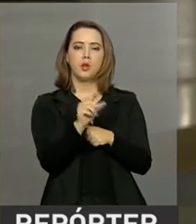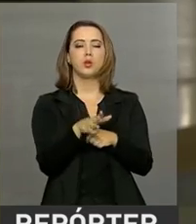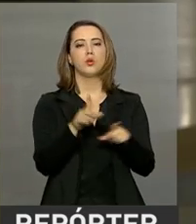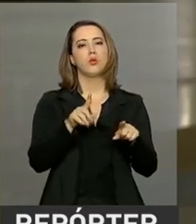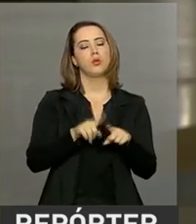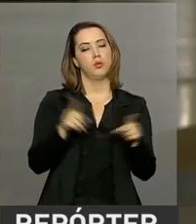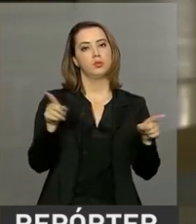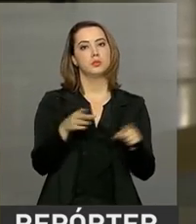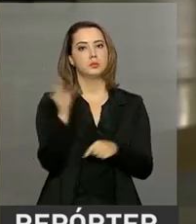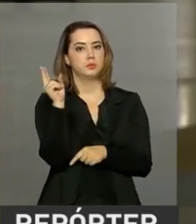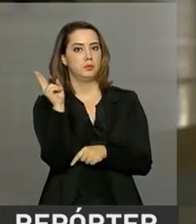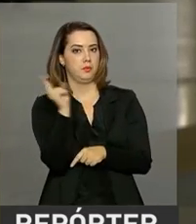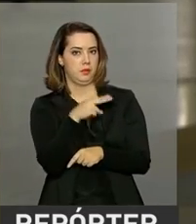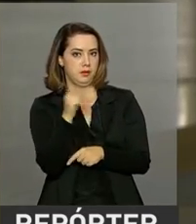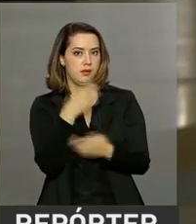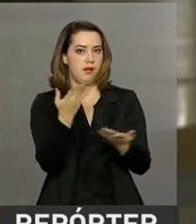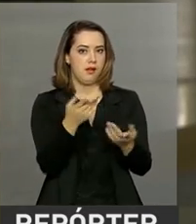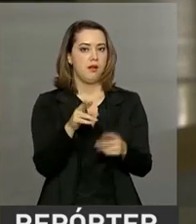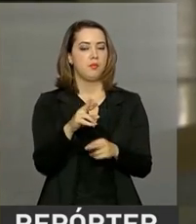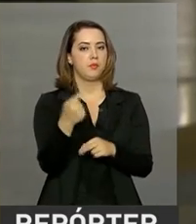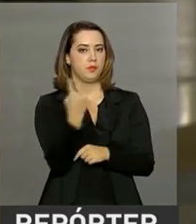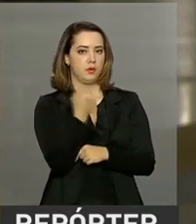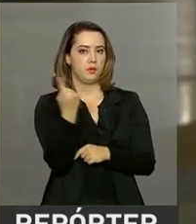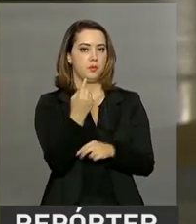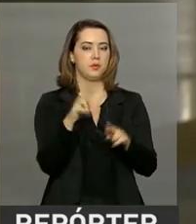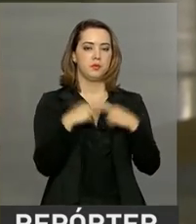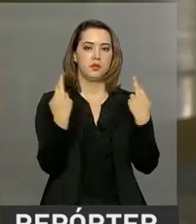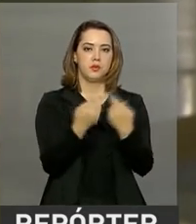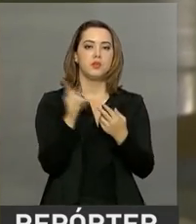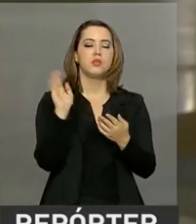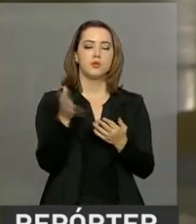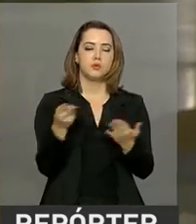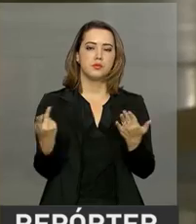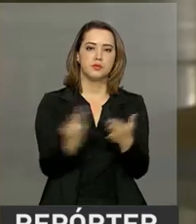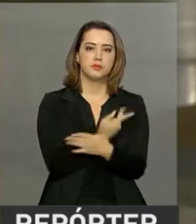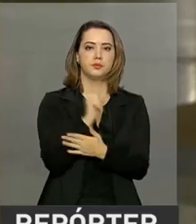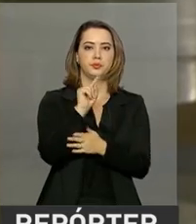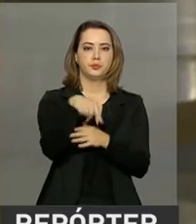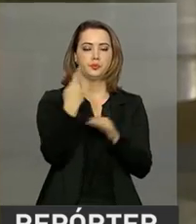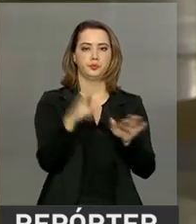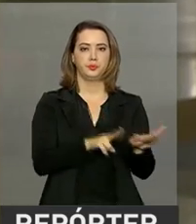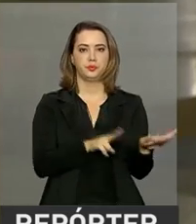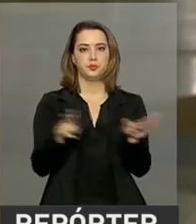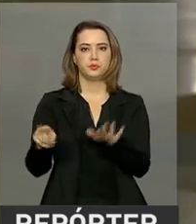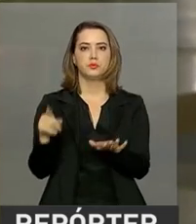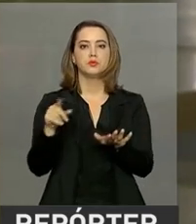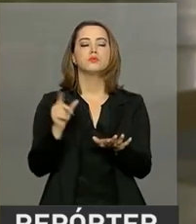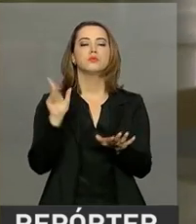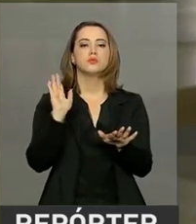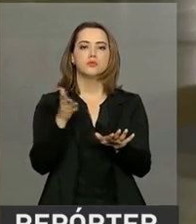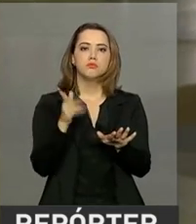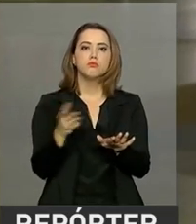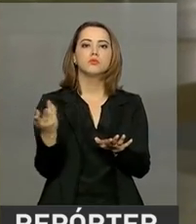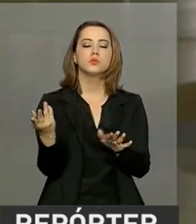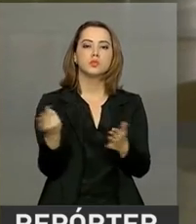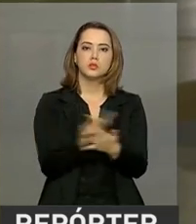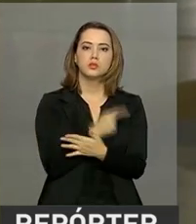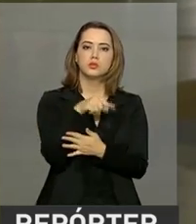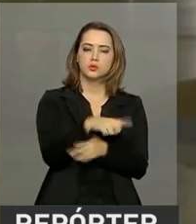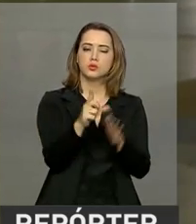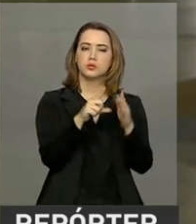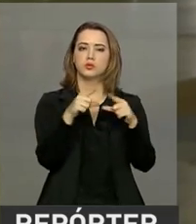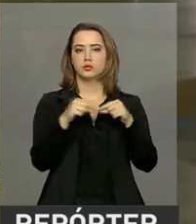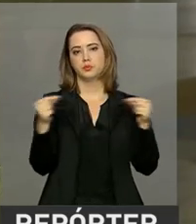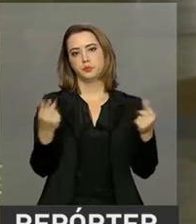ágil e a primeira reunião já ocorre a semana que vem não se sabe onde vai ser essa reunião mas deve ocorrer aqui em